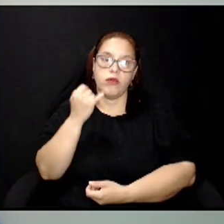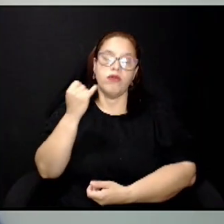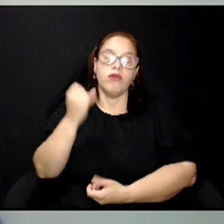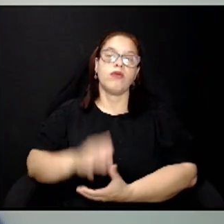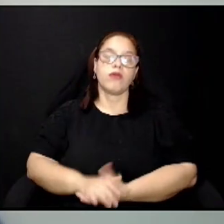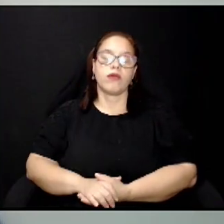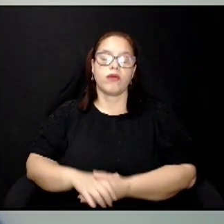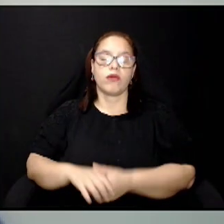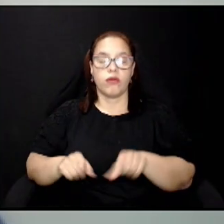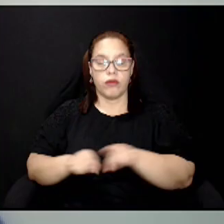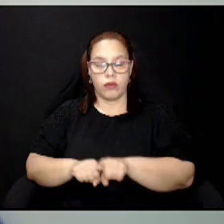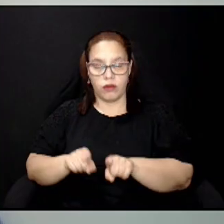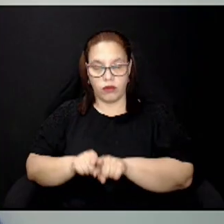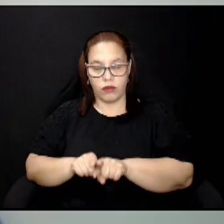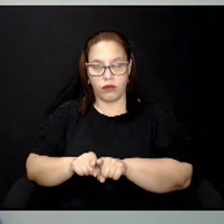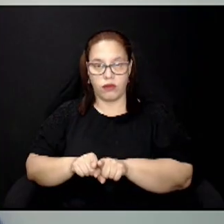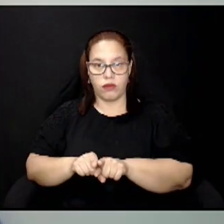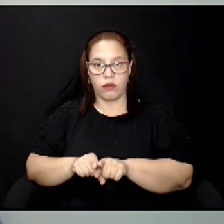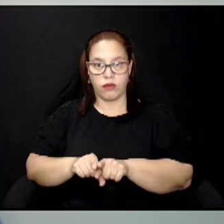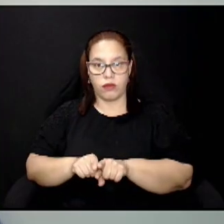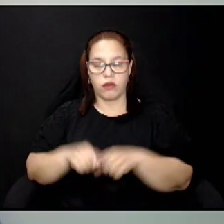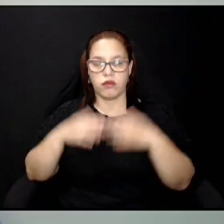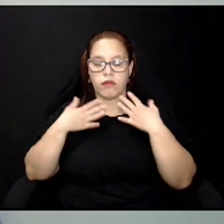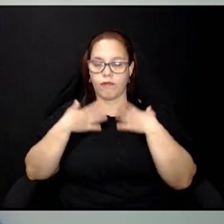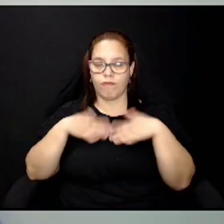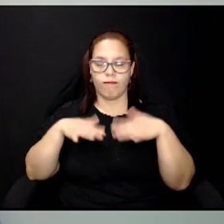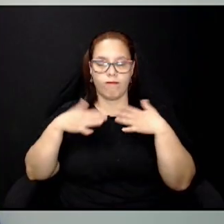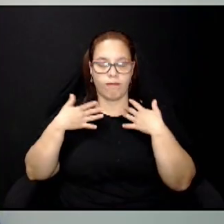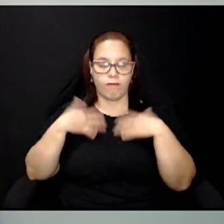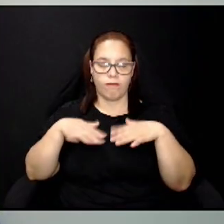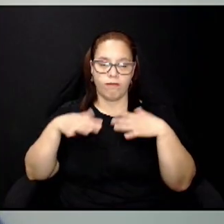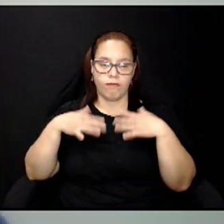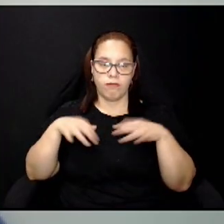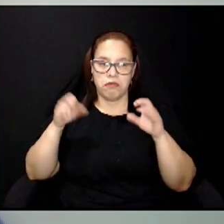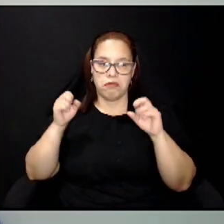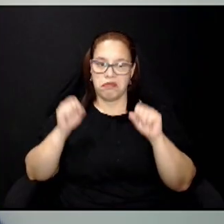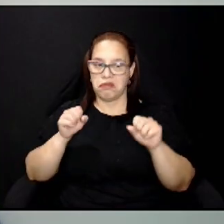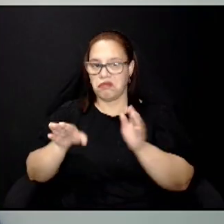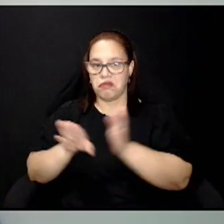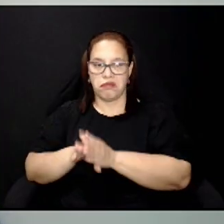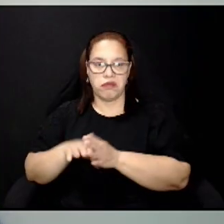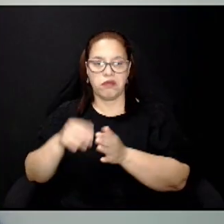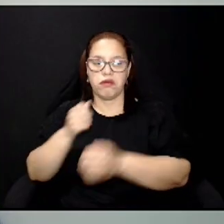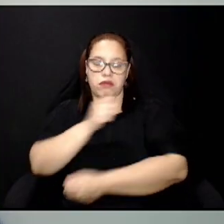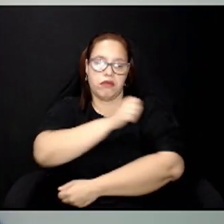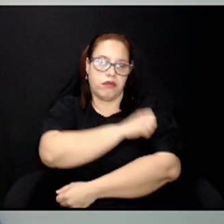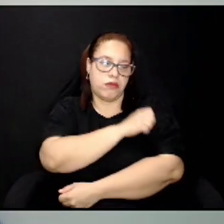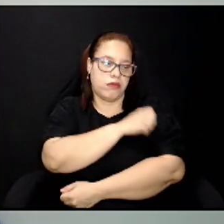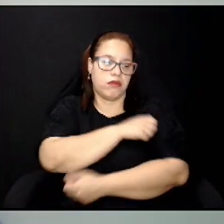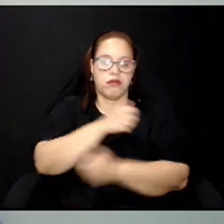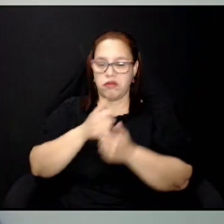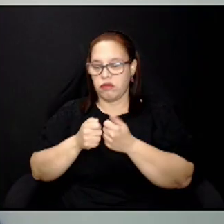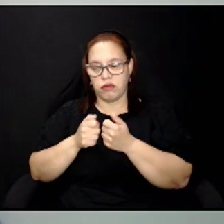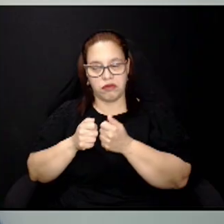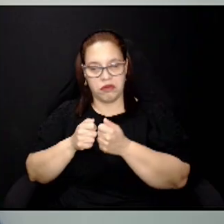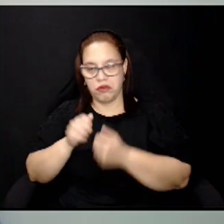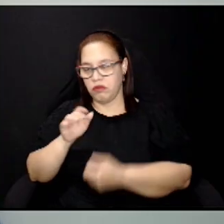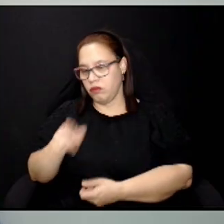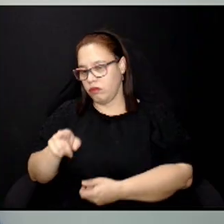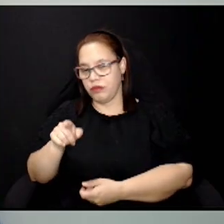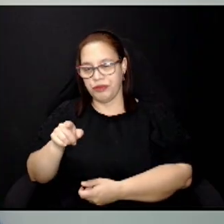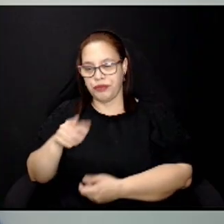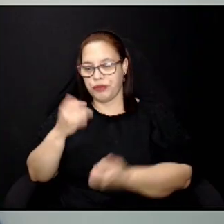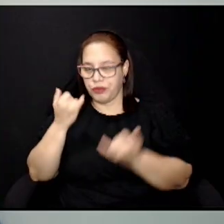assim, ficar bastante tranquilo, que ali você pode deixar seus estudantes com o jogo, ali a informação